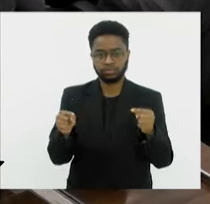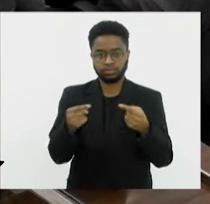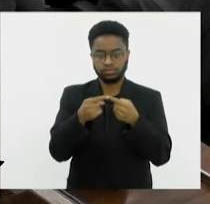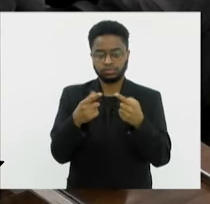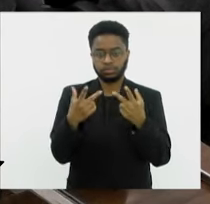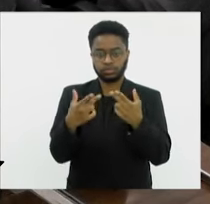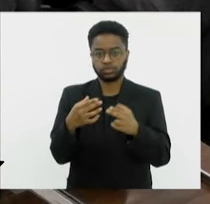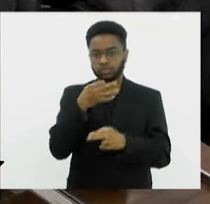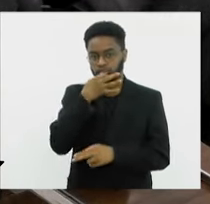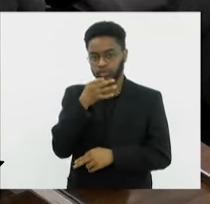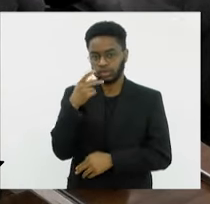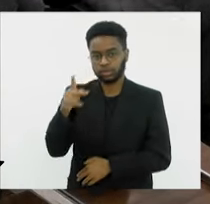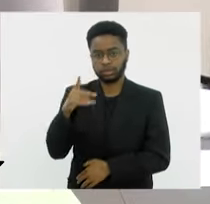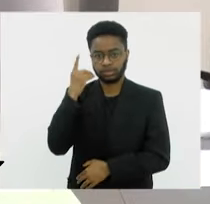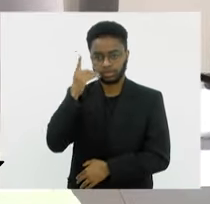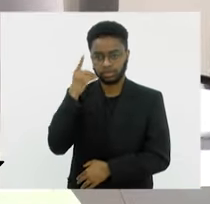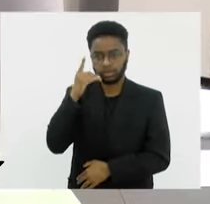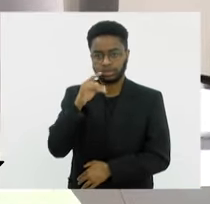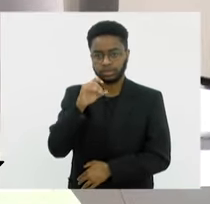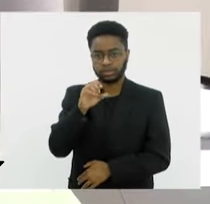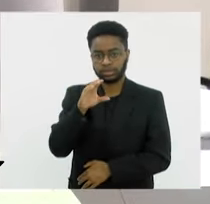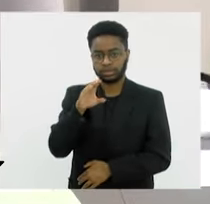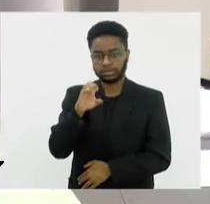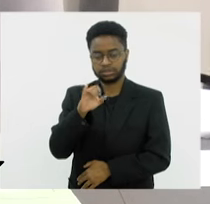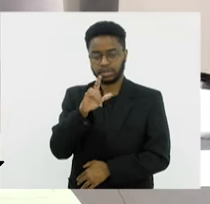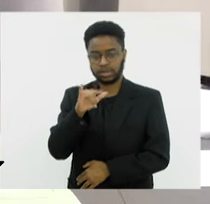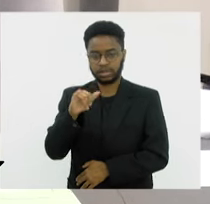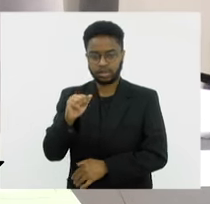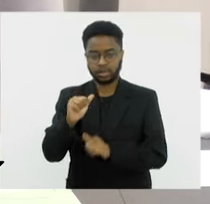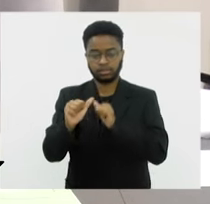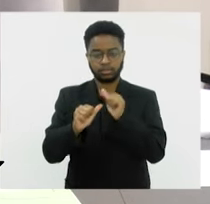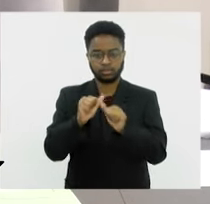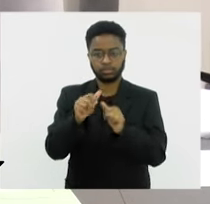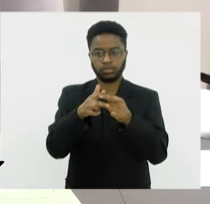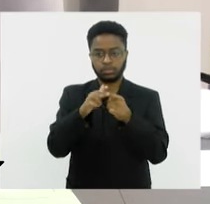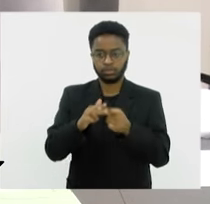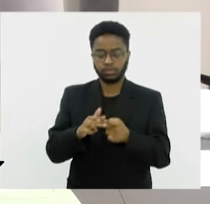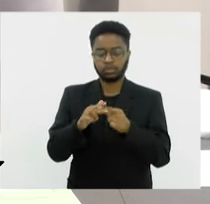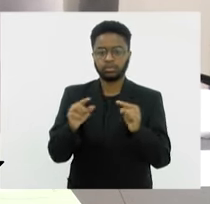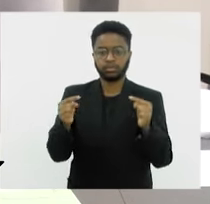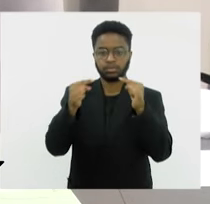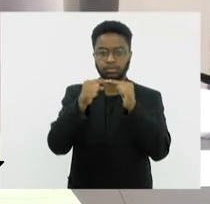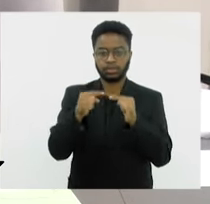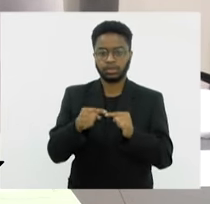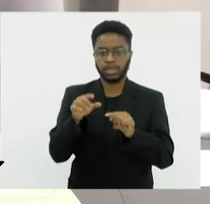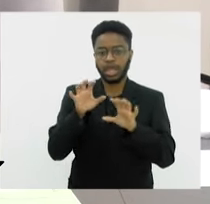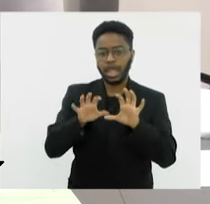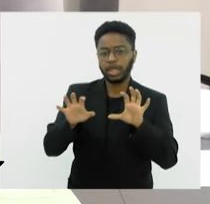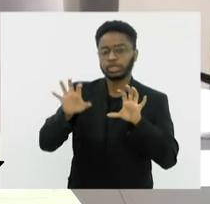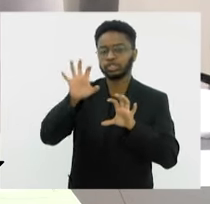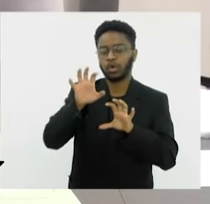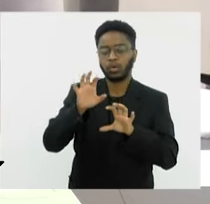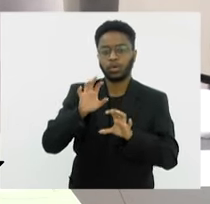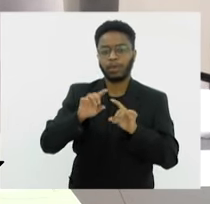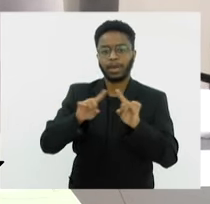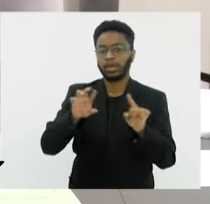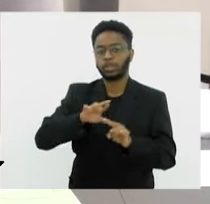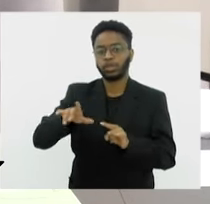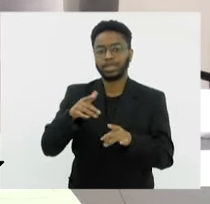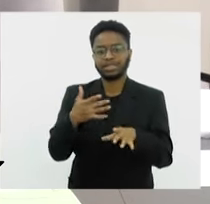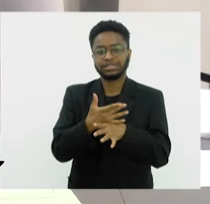sugestão da deputada Célia Jordão, adequando para as regiões e não para que fique classificado município